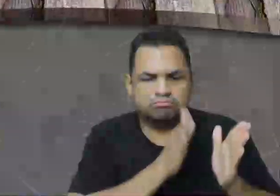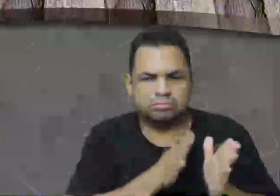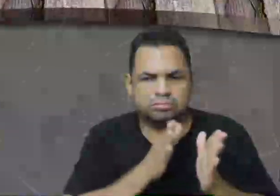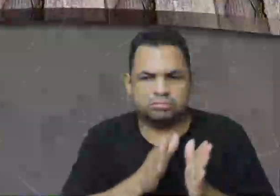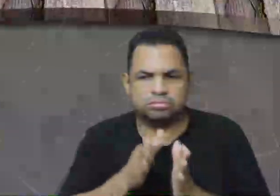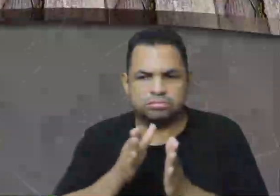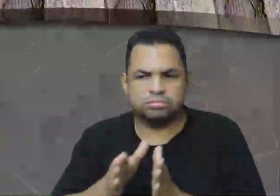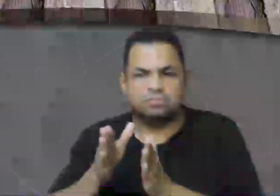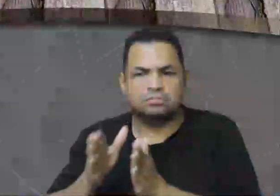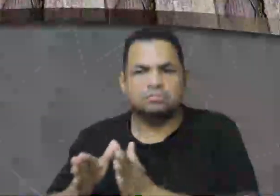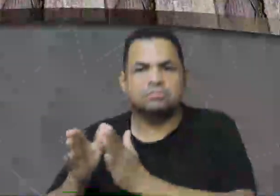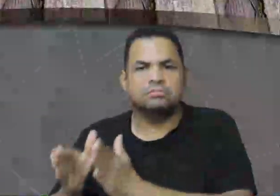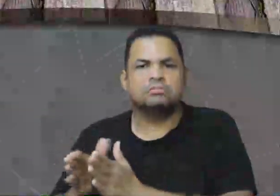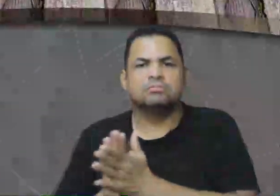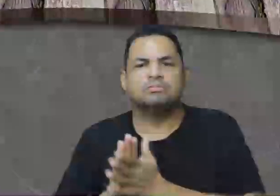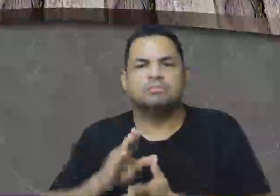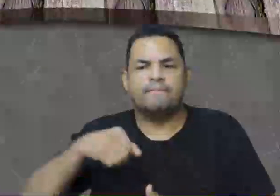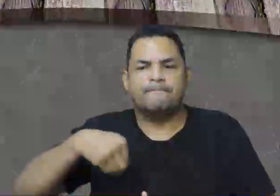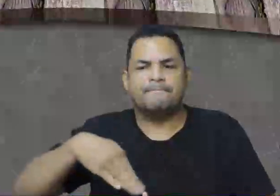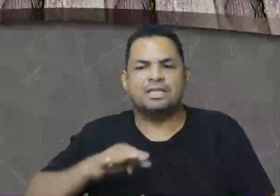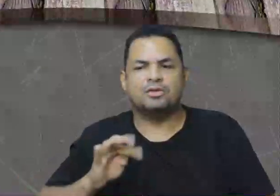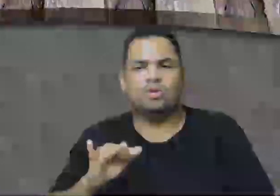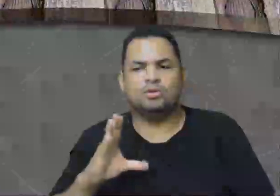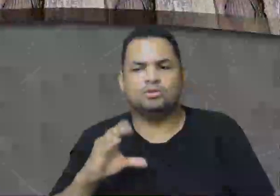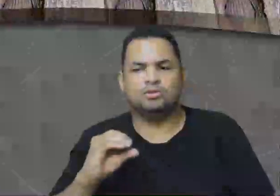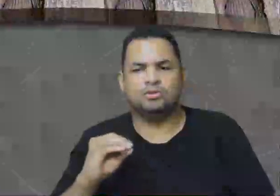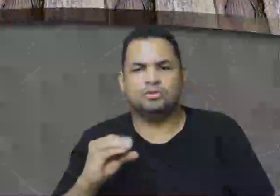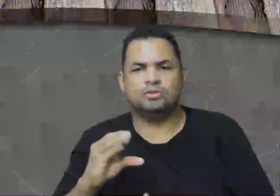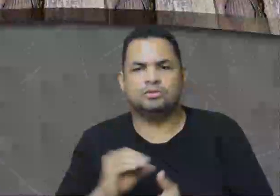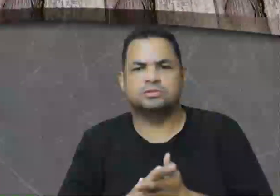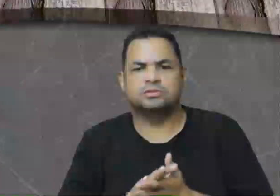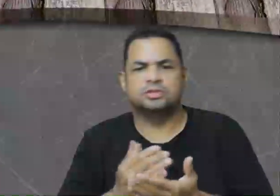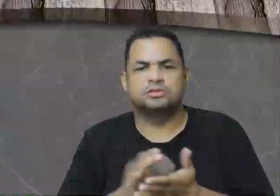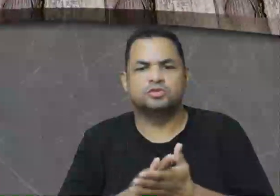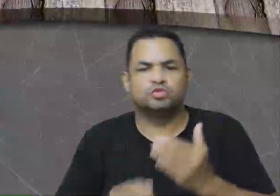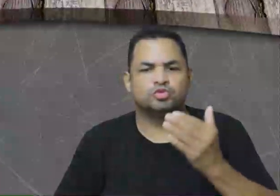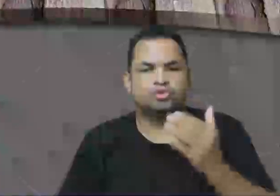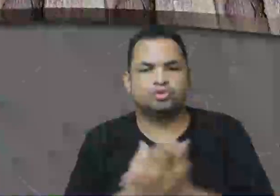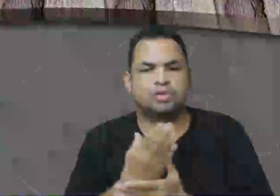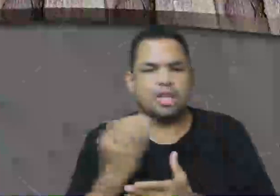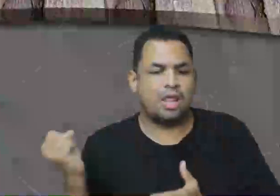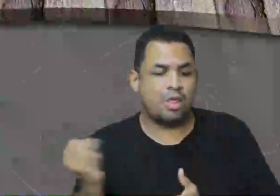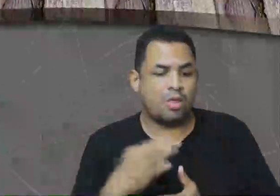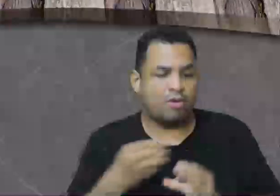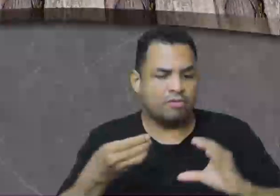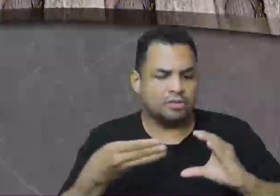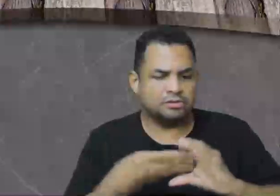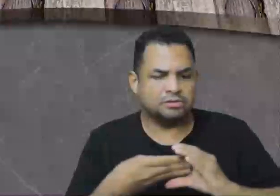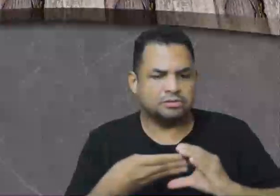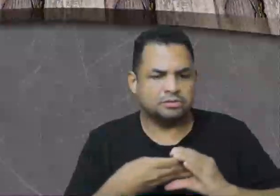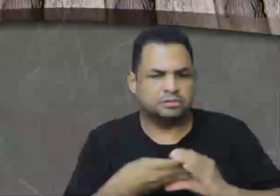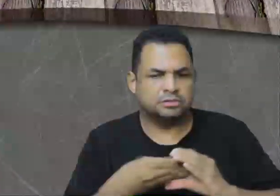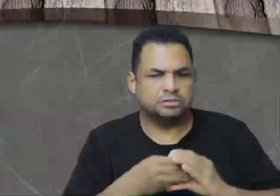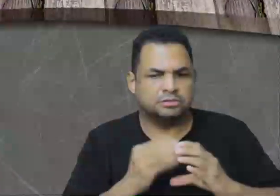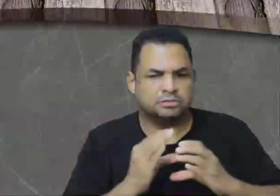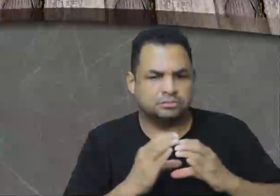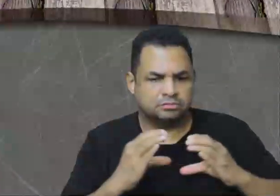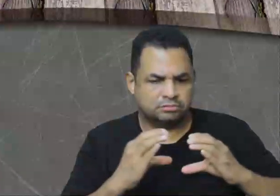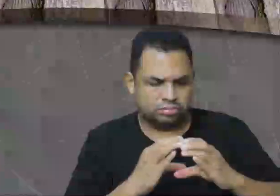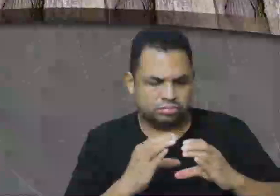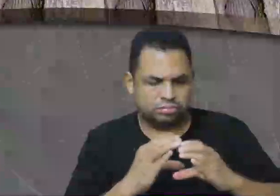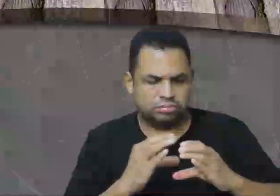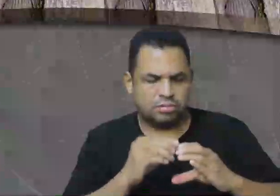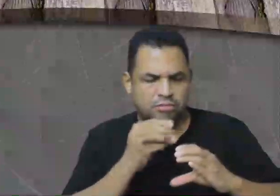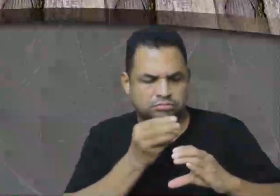processos mitóticos, que vão gerar novas células, fazendo com que aquele bolo de